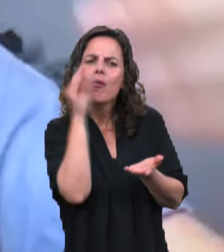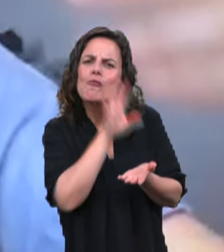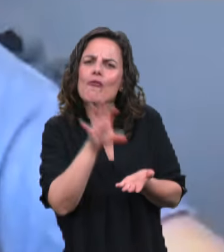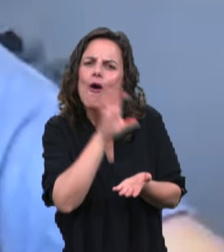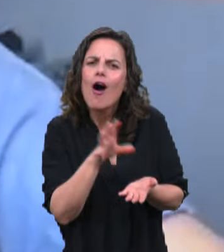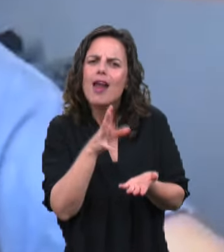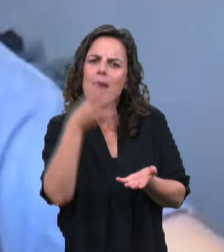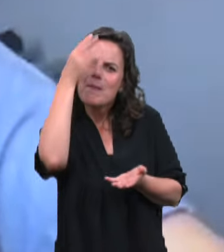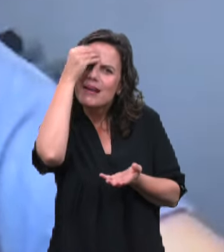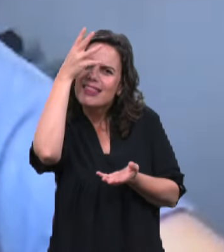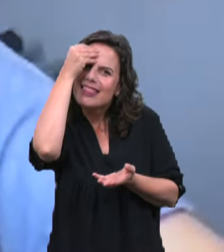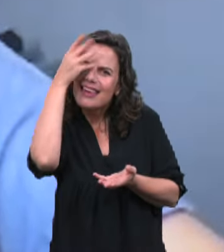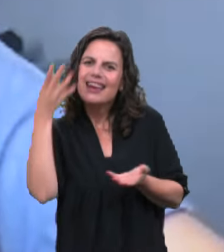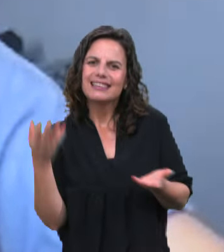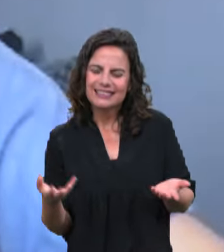dia-a-dia,